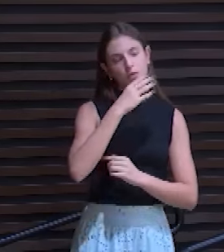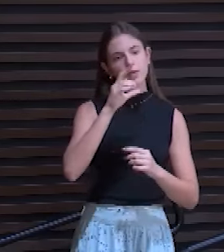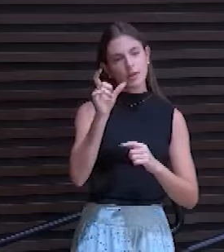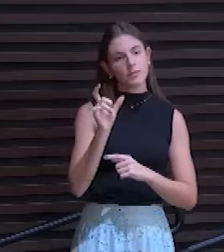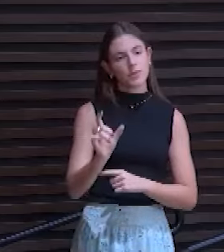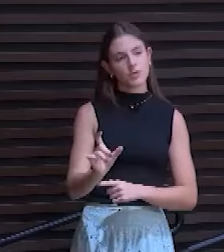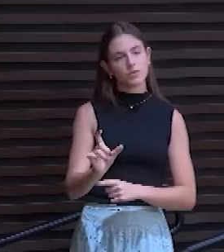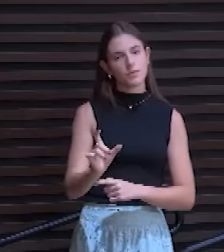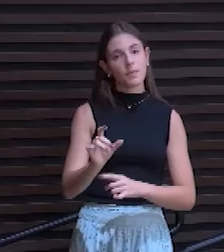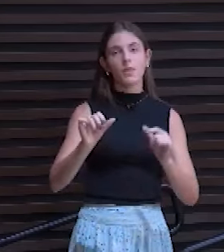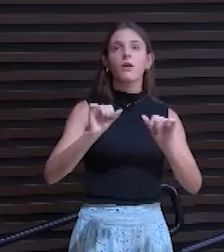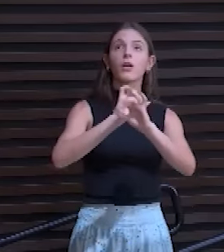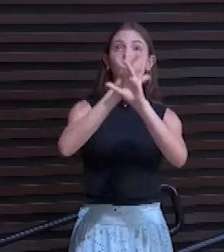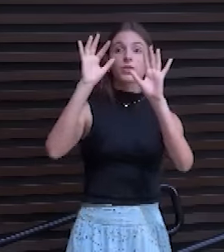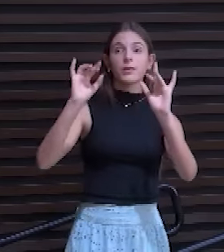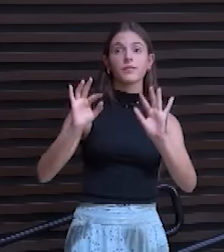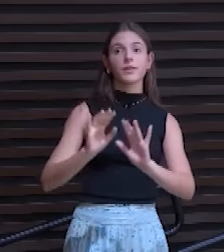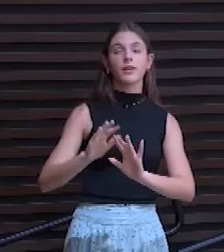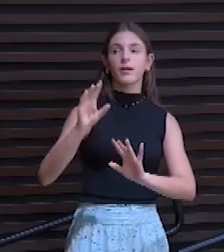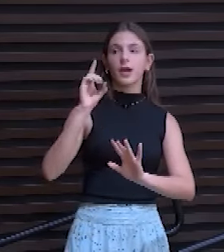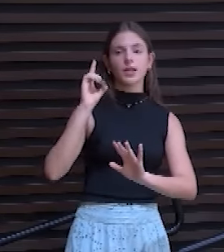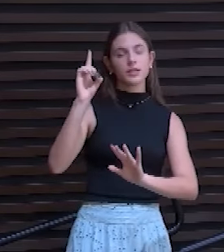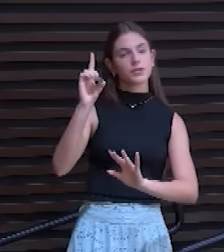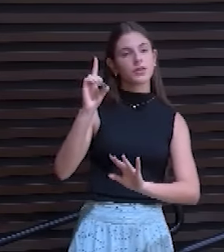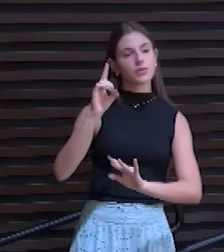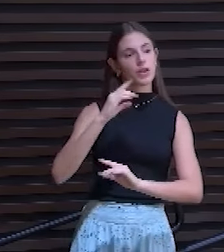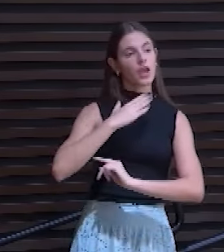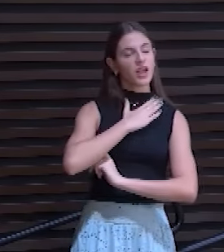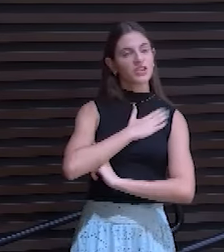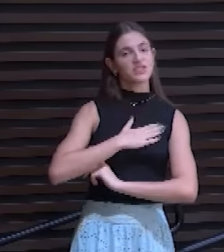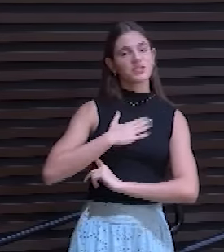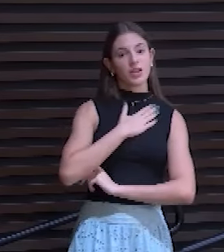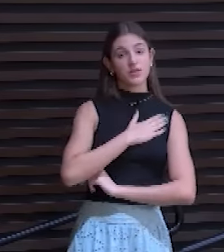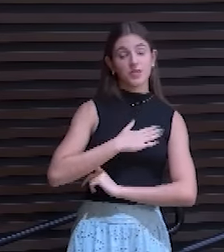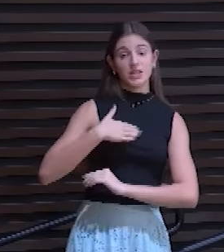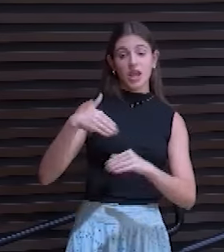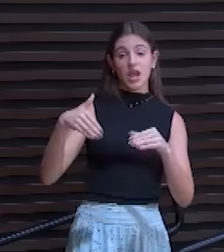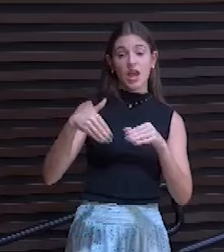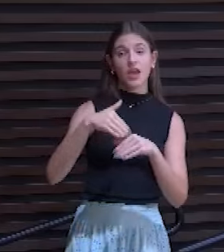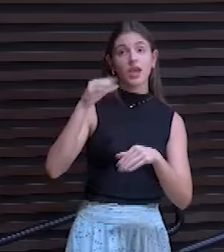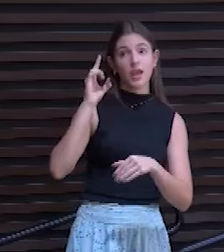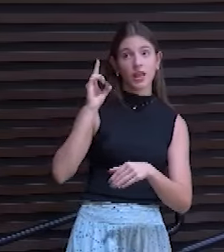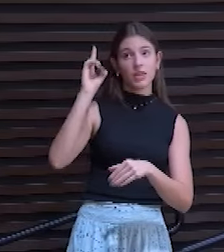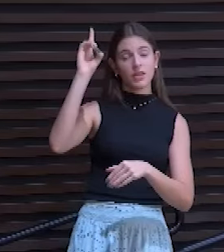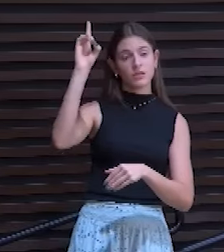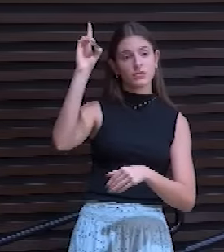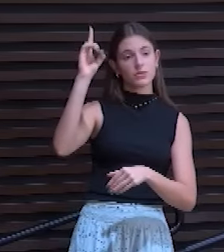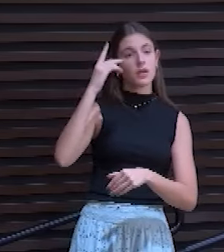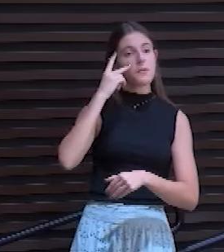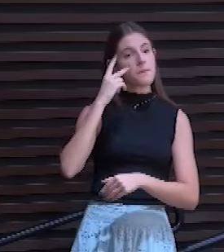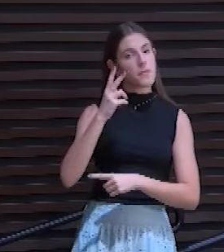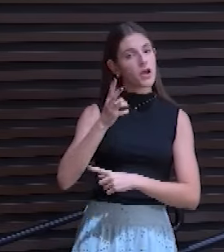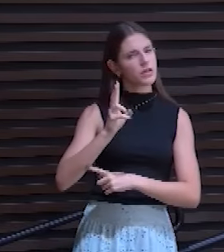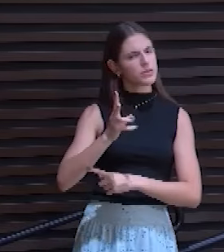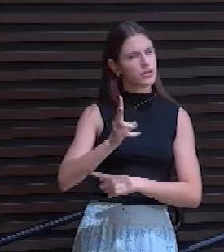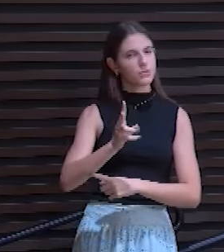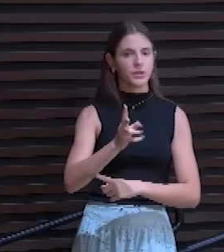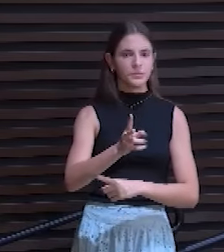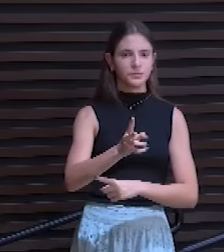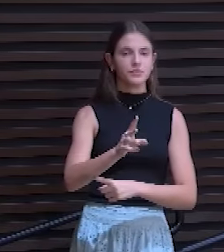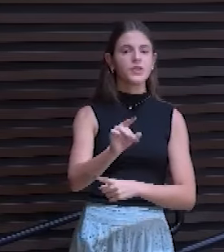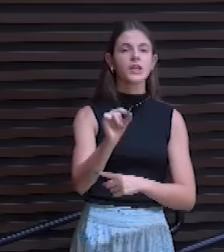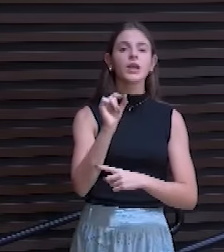Glorificar a Deus e satisfazer-se nele ou gozá-lo para sempre. E qual